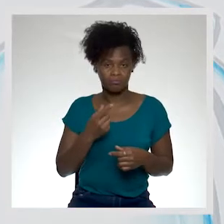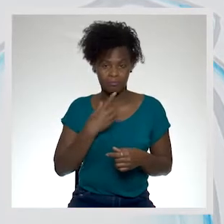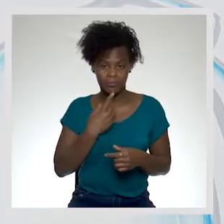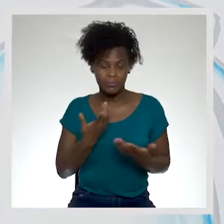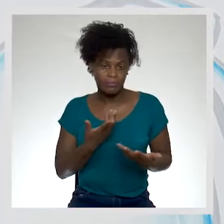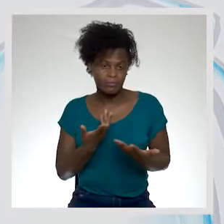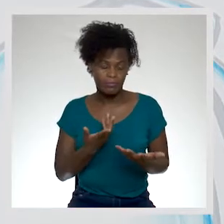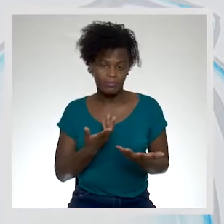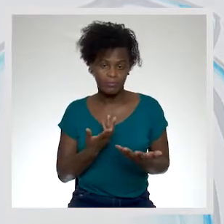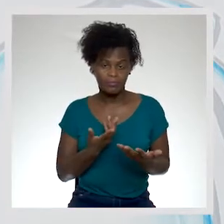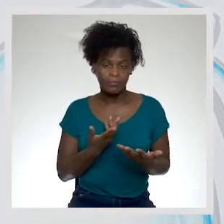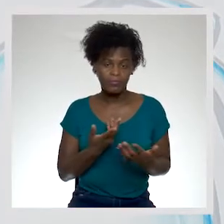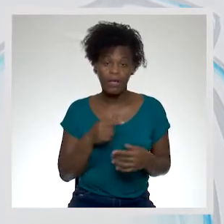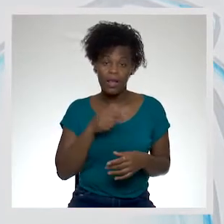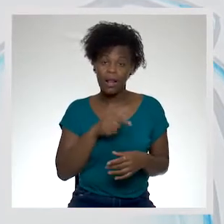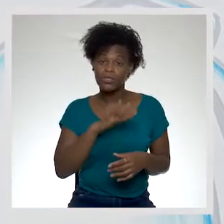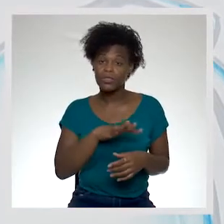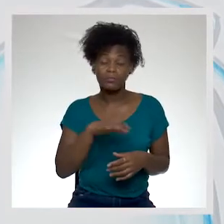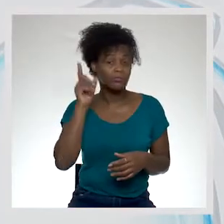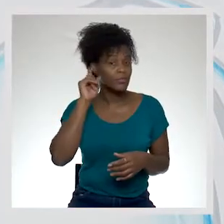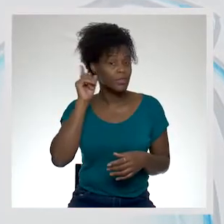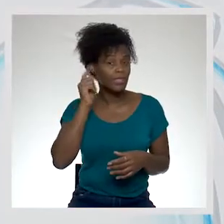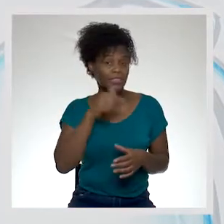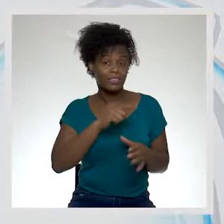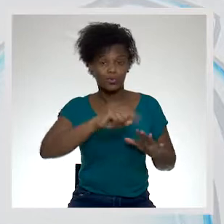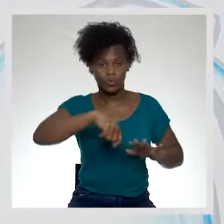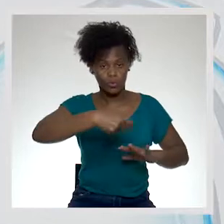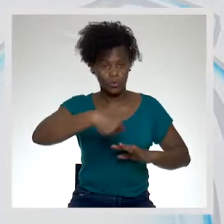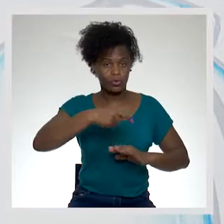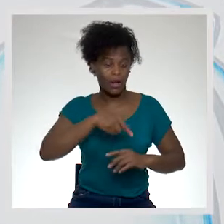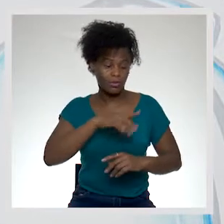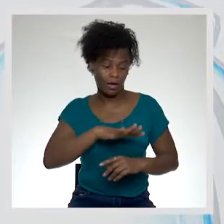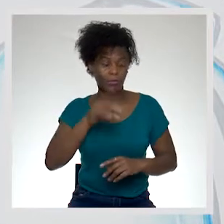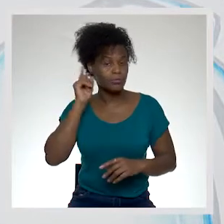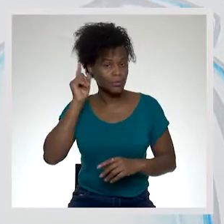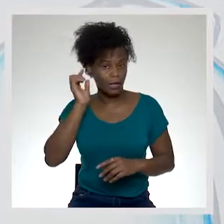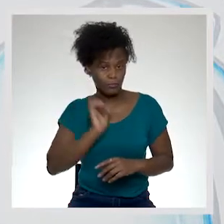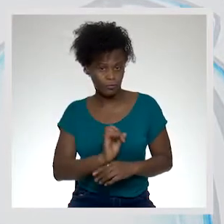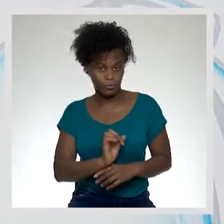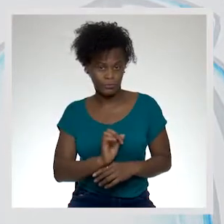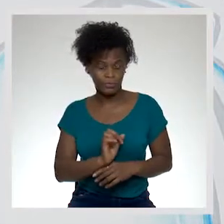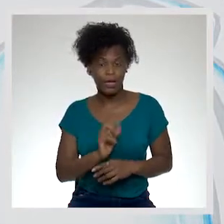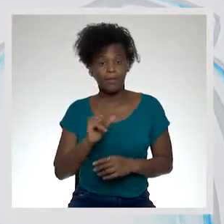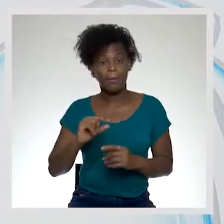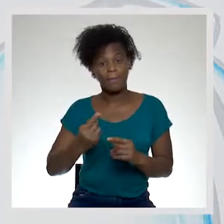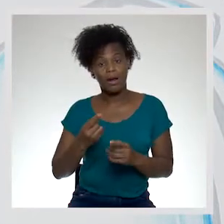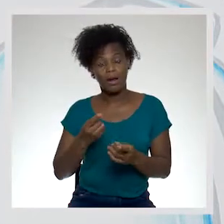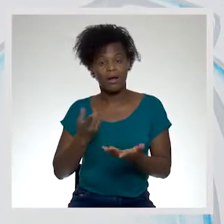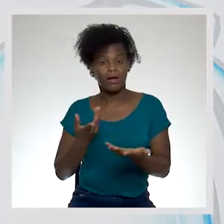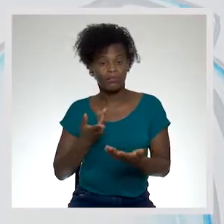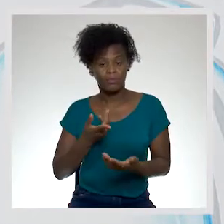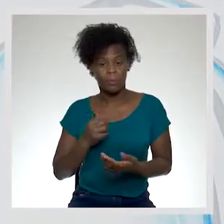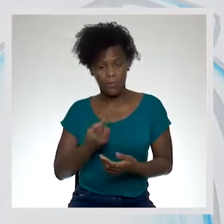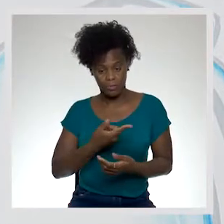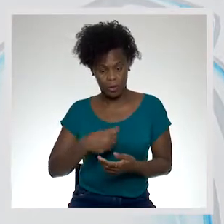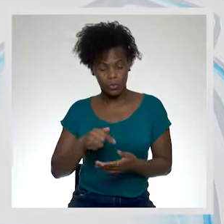bem-estar. Aí é que está a importância desses recursos. E para continuarmos